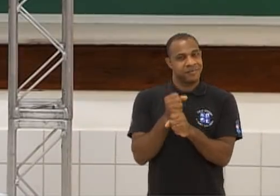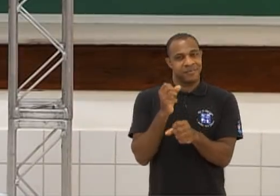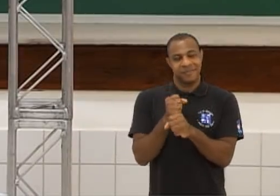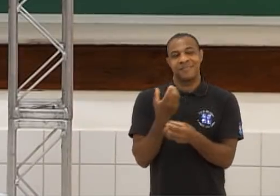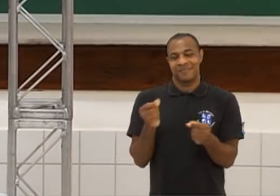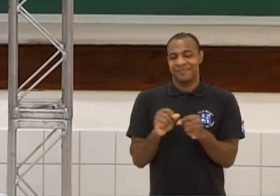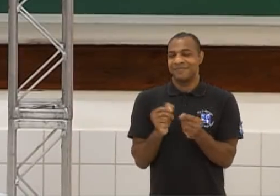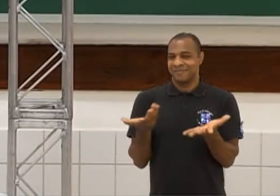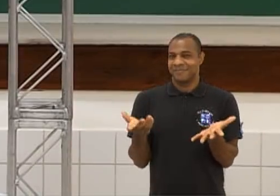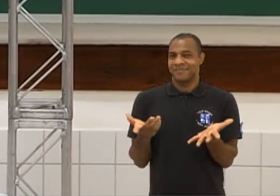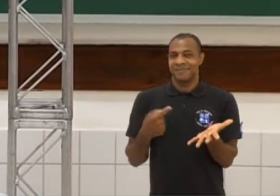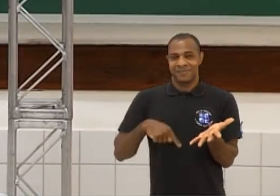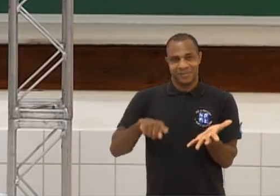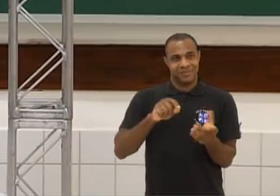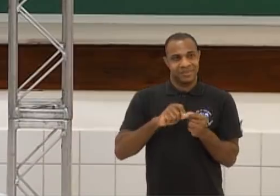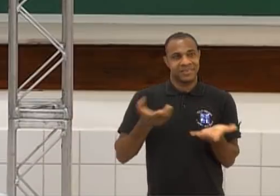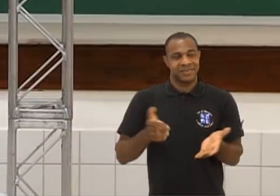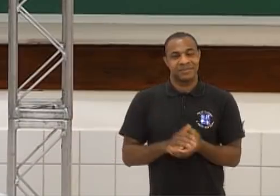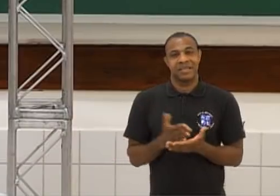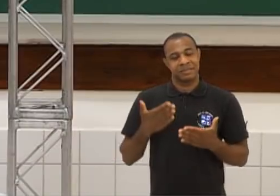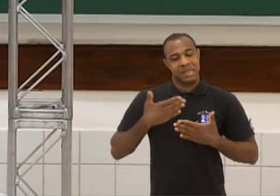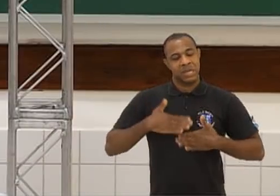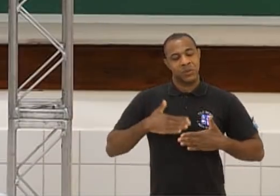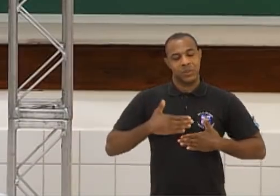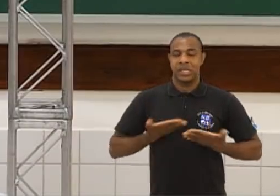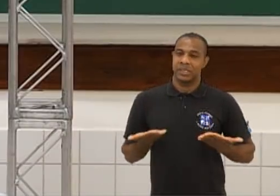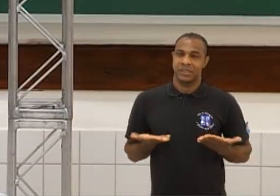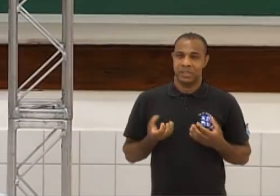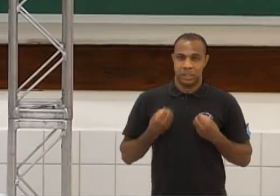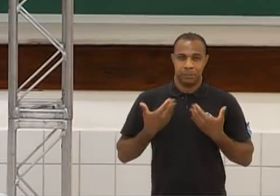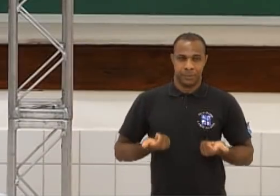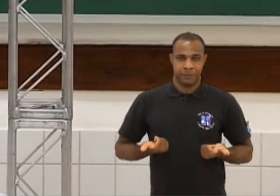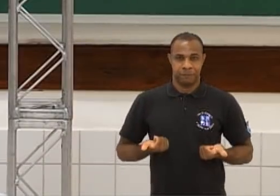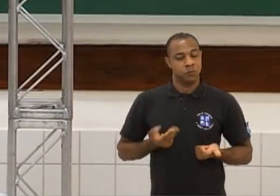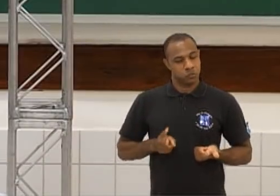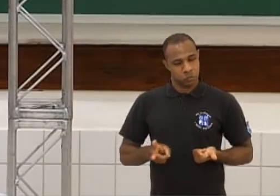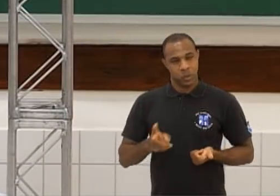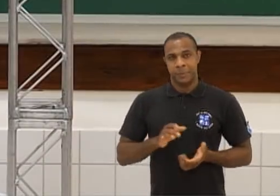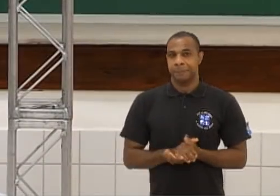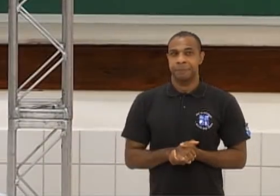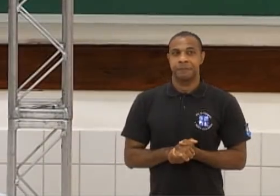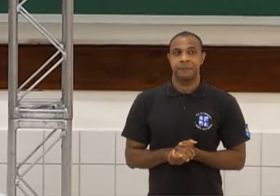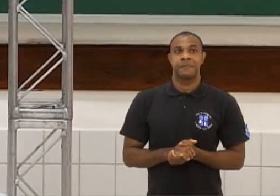nós fazemos. Então, tá tranquilo, tá bom? Vamos continuar?